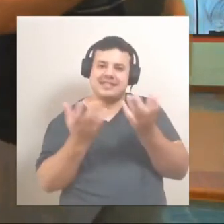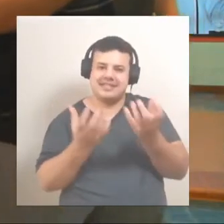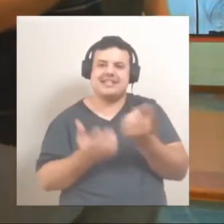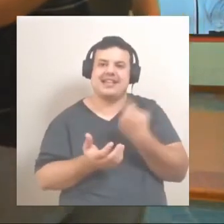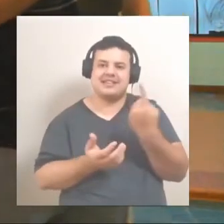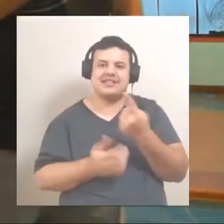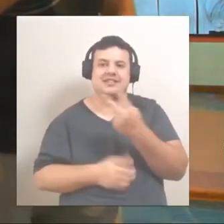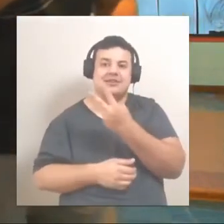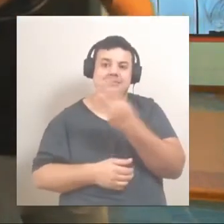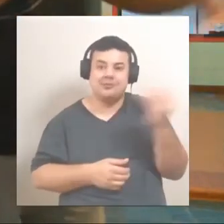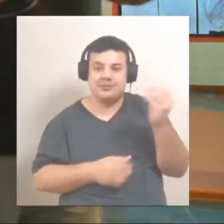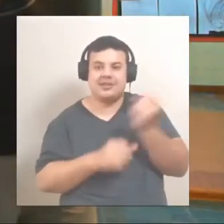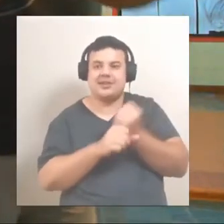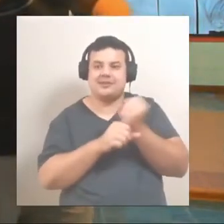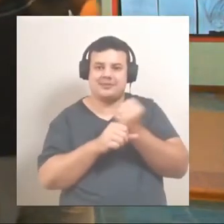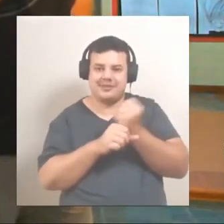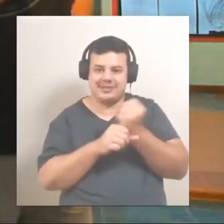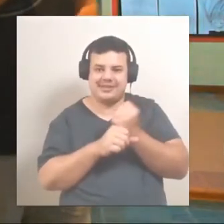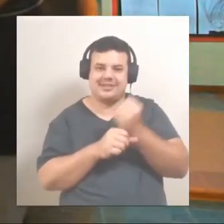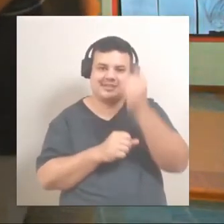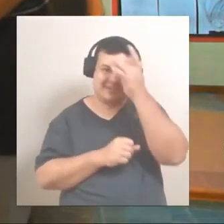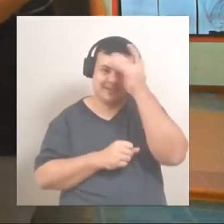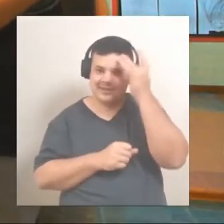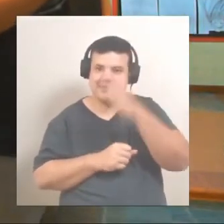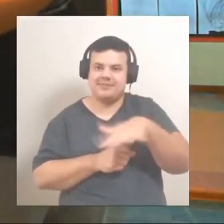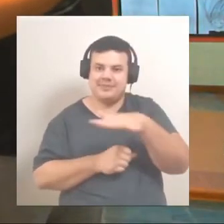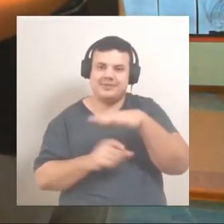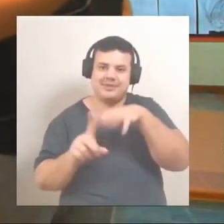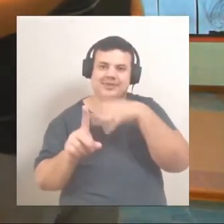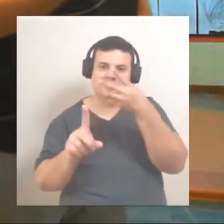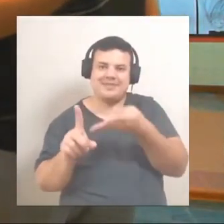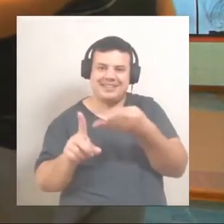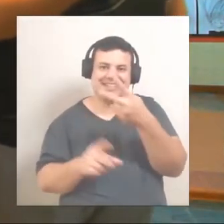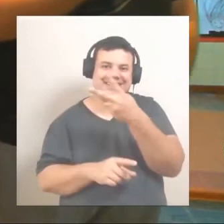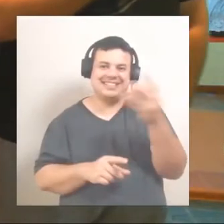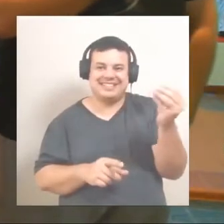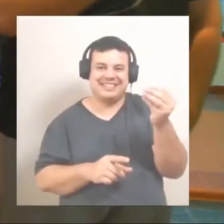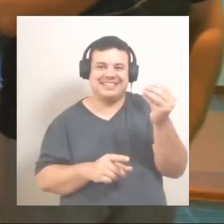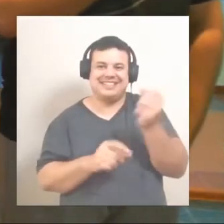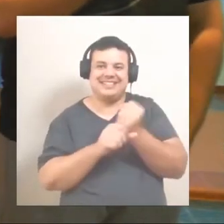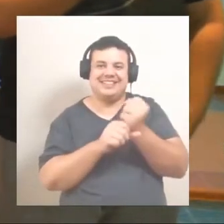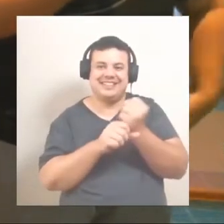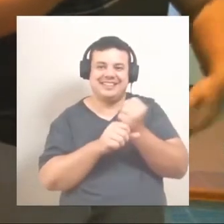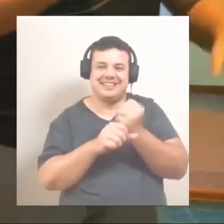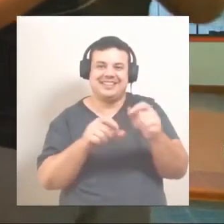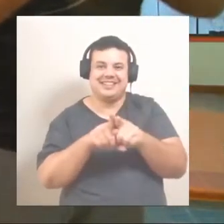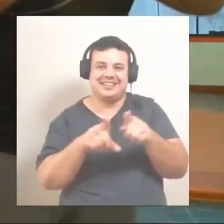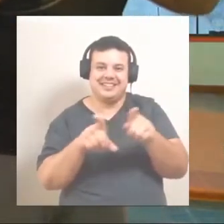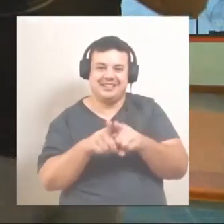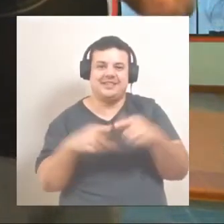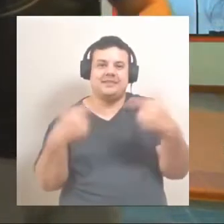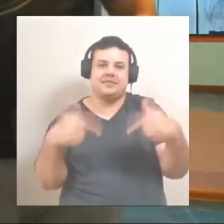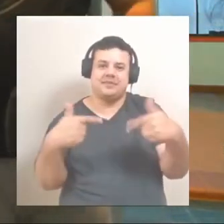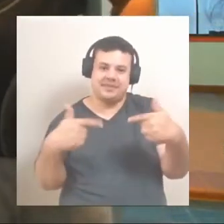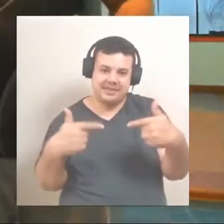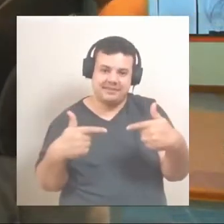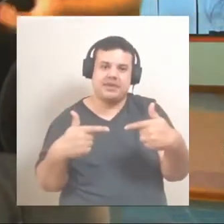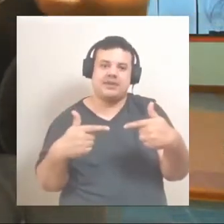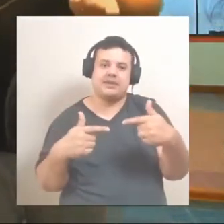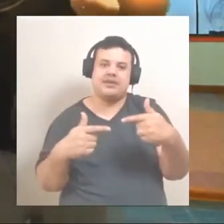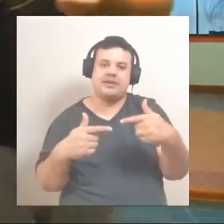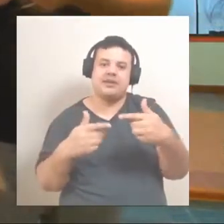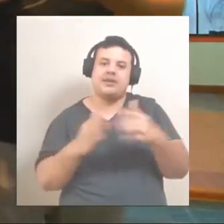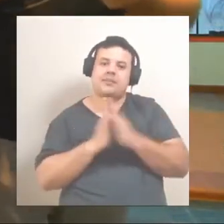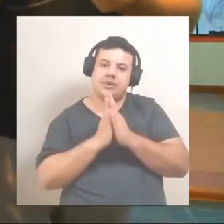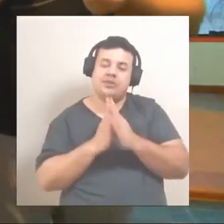completar 200 anos, o pessoal vai estar recebendo homenagem de 200 anos aqui também. Graças aos serviços e graças à diferença que